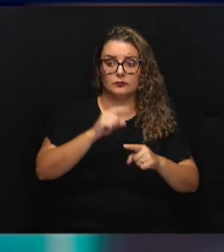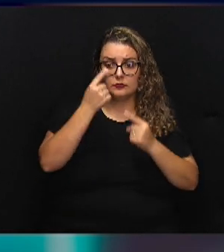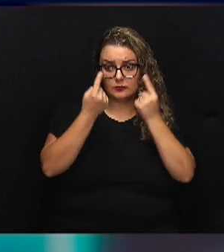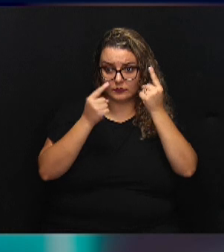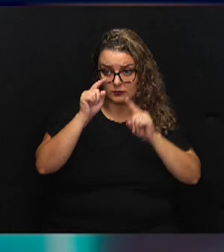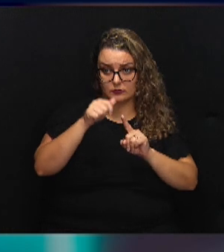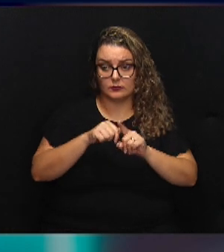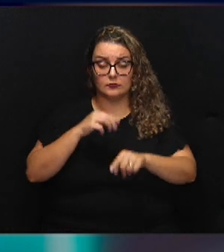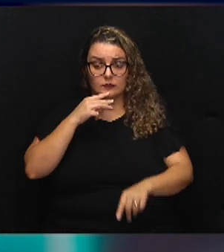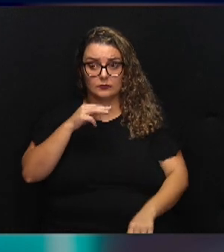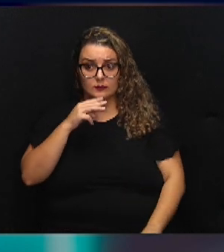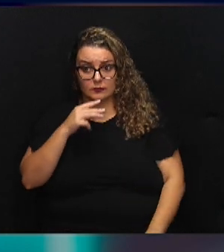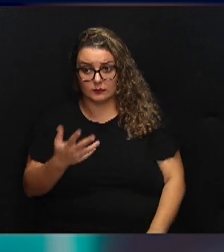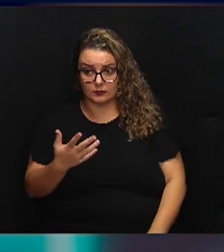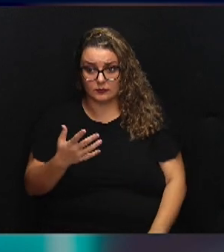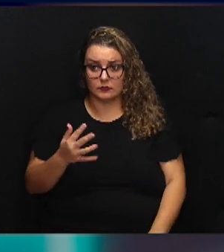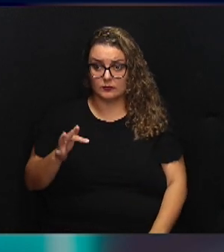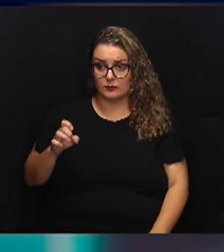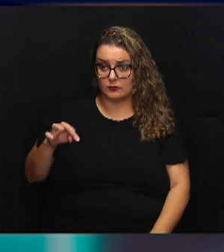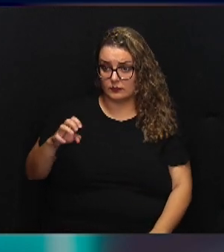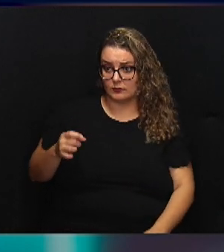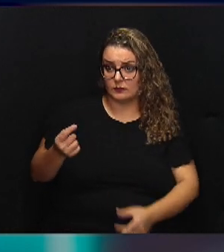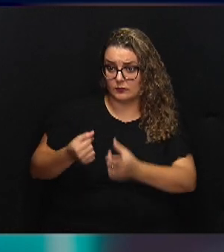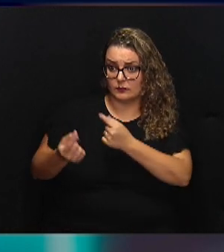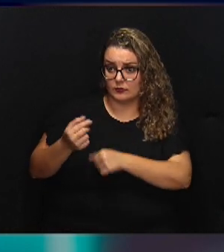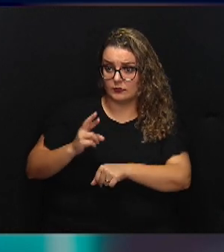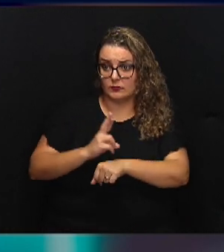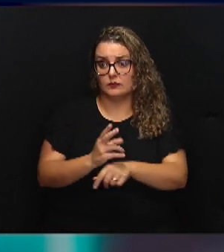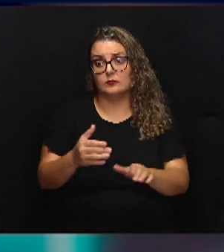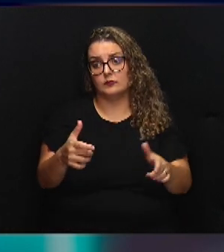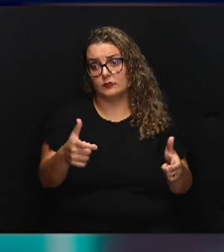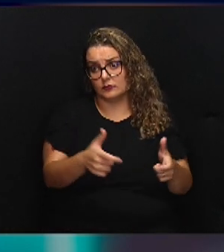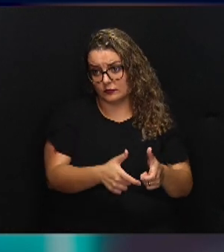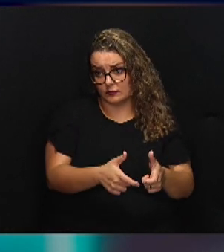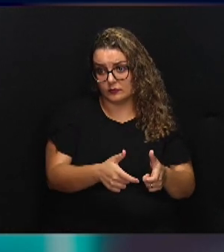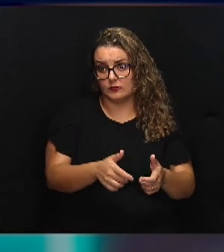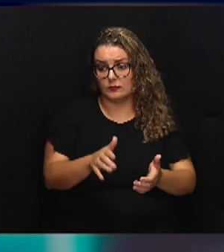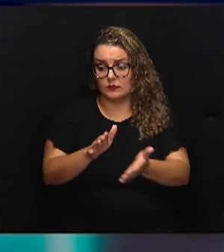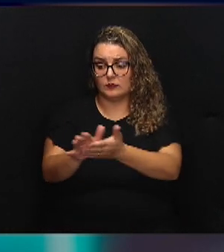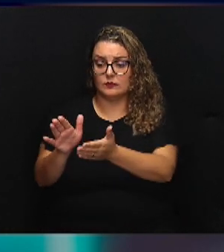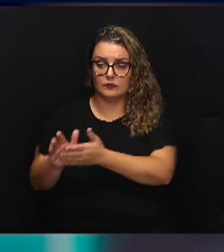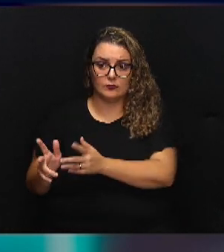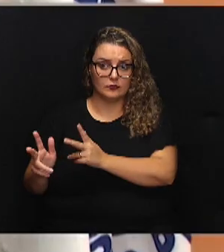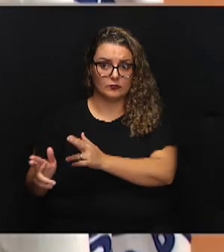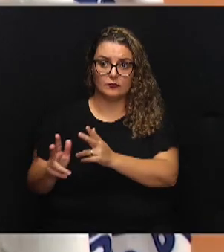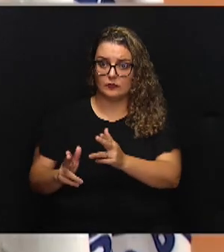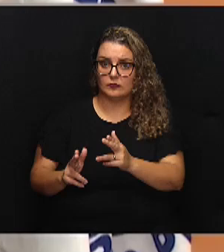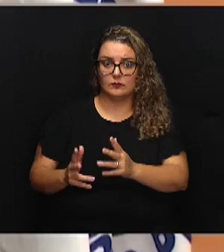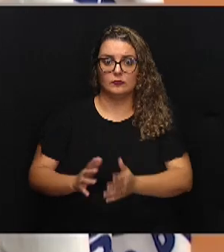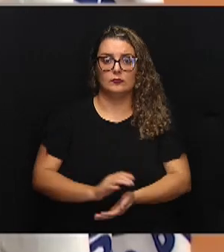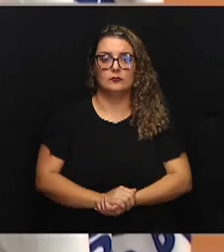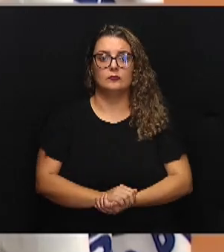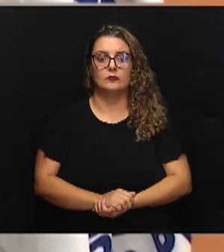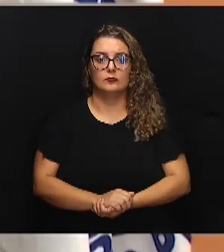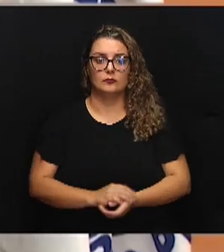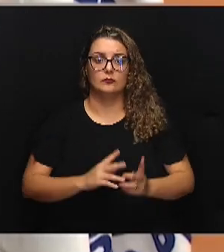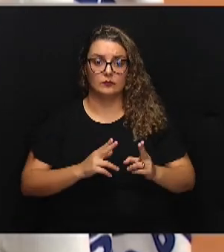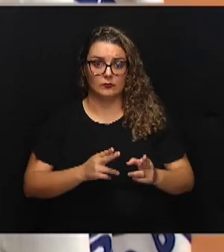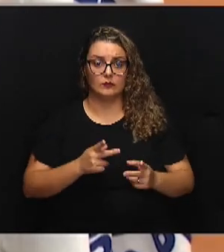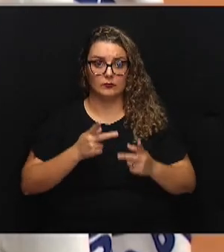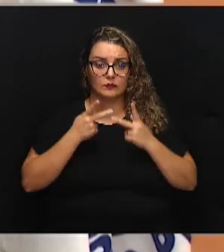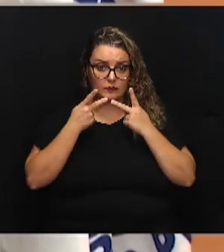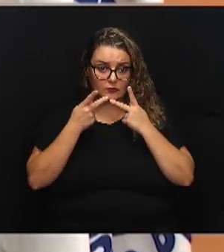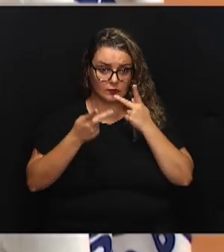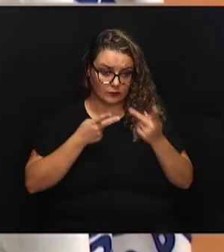março, esse fonte de recurso, né, ela cai bastante. Porém, as despesas continuam no mesmo patamar. Como bem disse